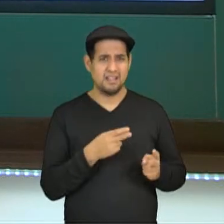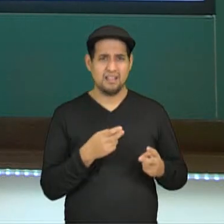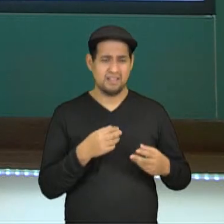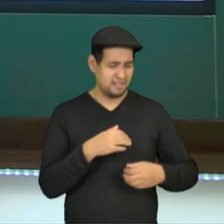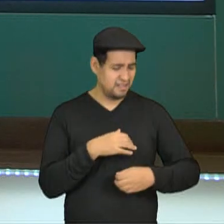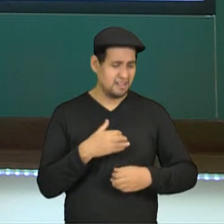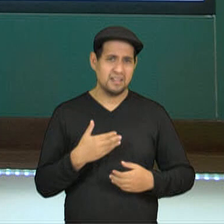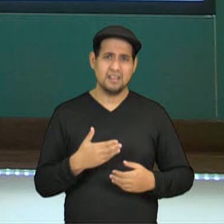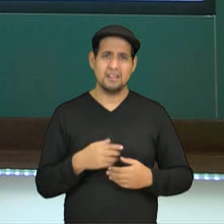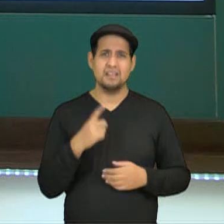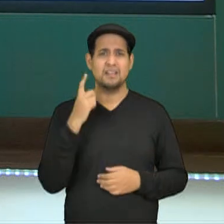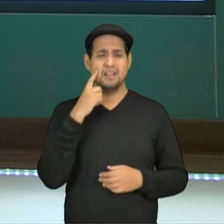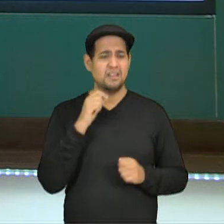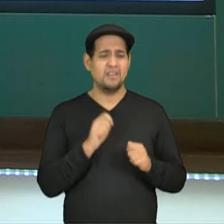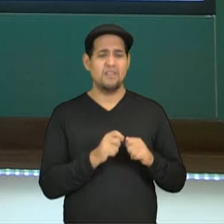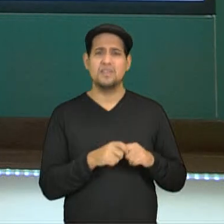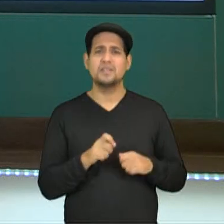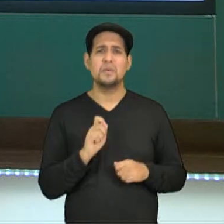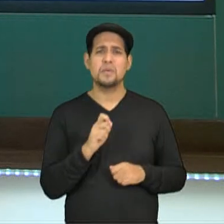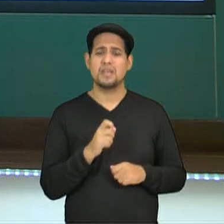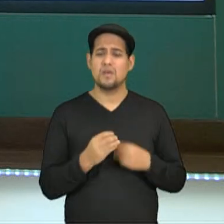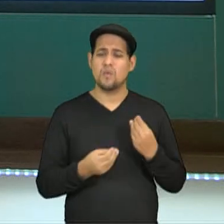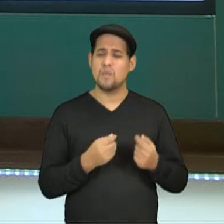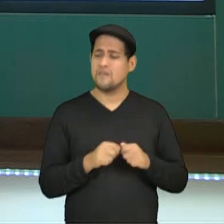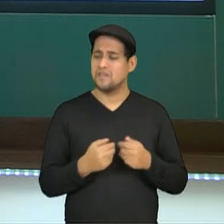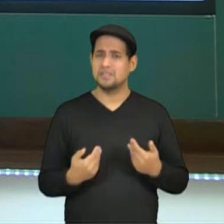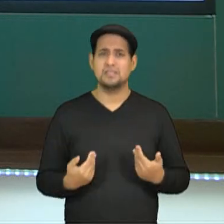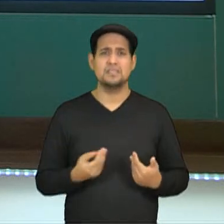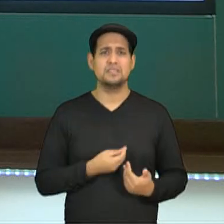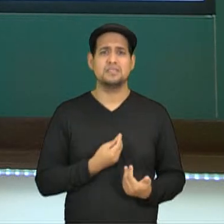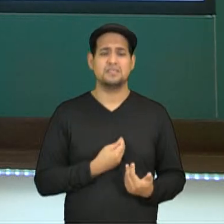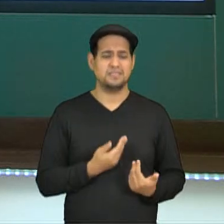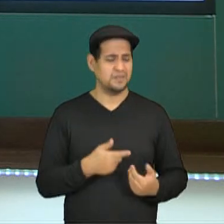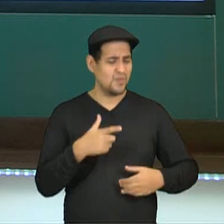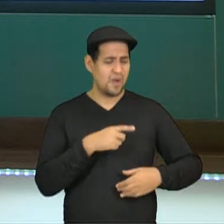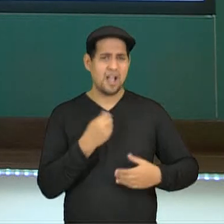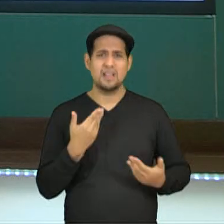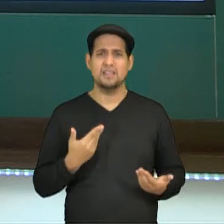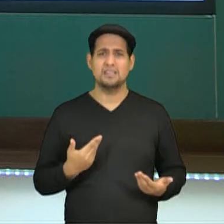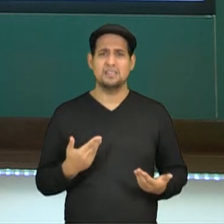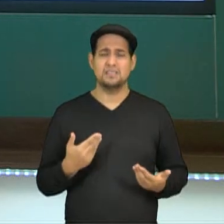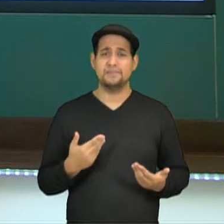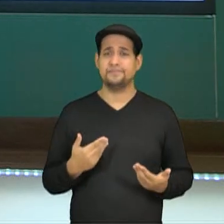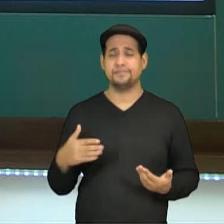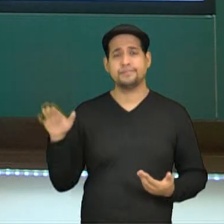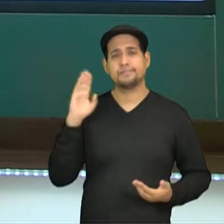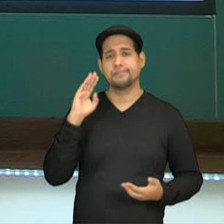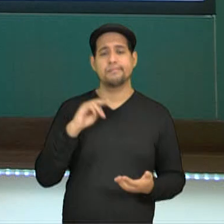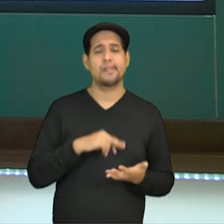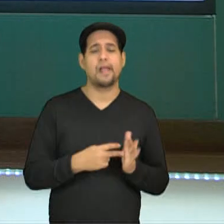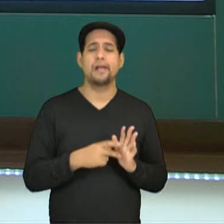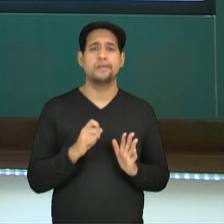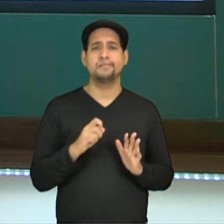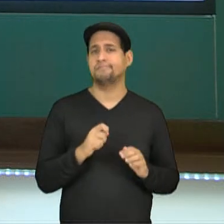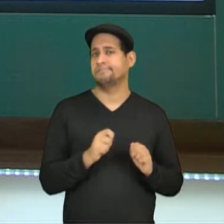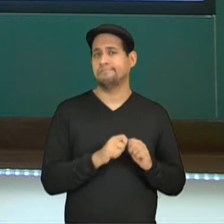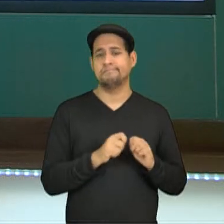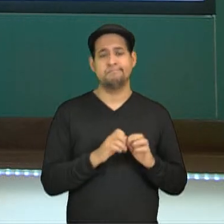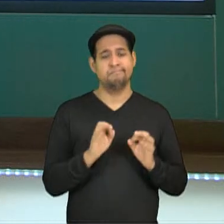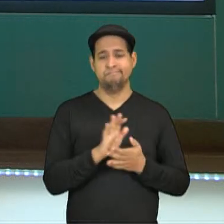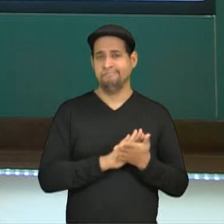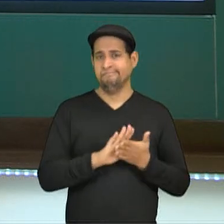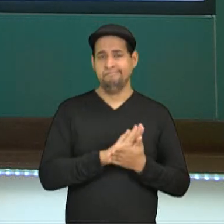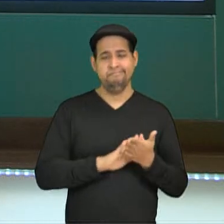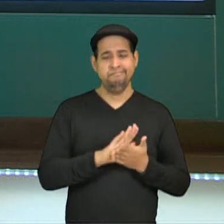ganhou o gato, ficou pensando, e aí, como é que eu vou me virar, como é que eu vou sobreviver com esse gato? Né? Em princípio, ele não faz atividade